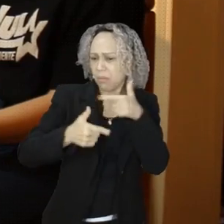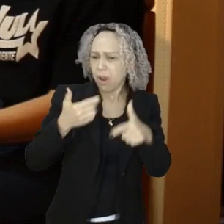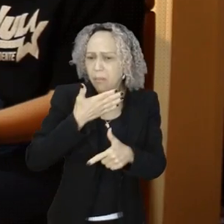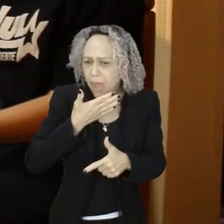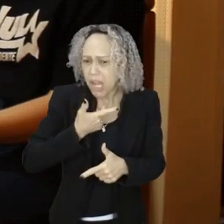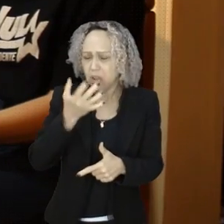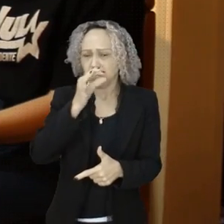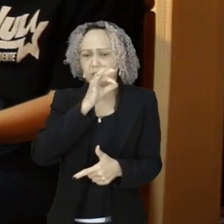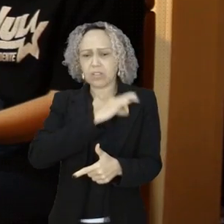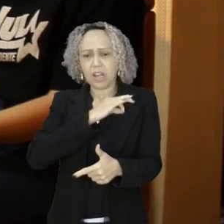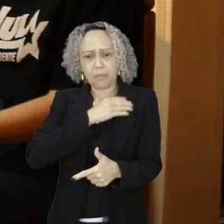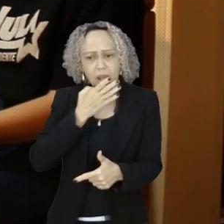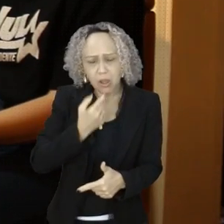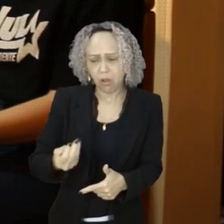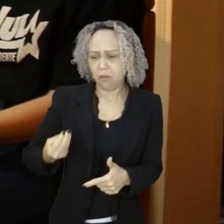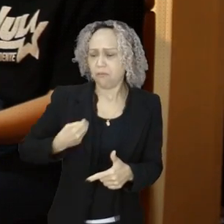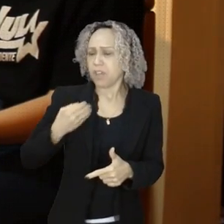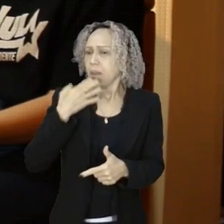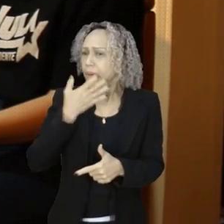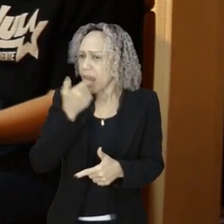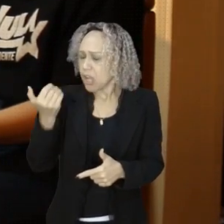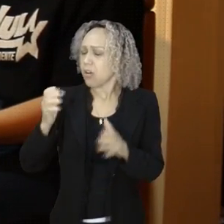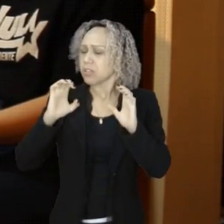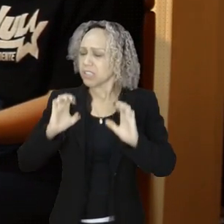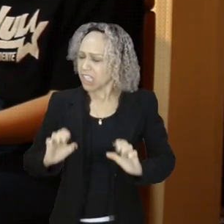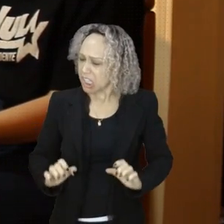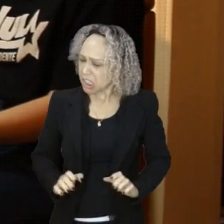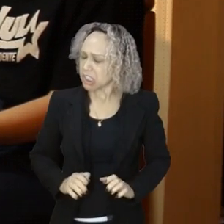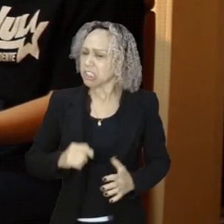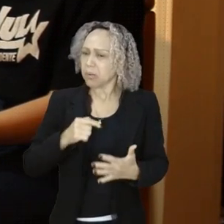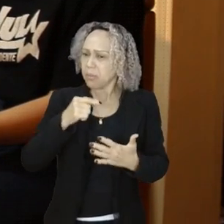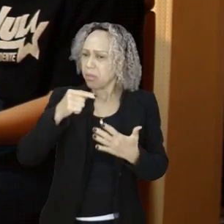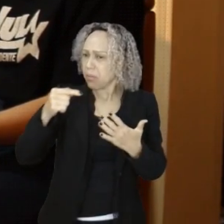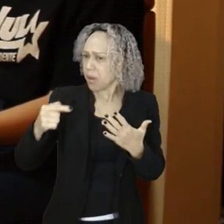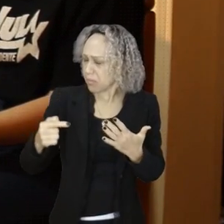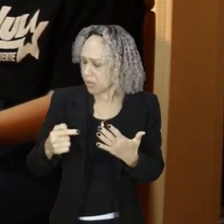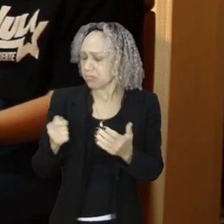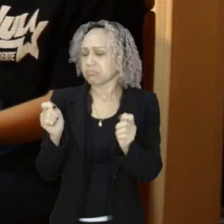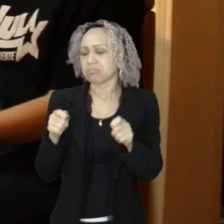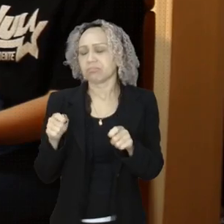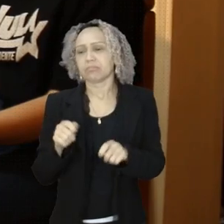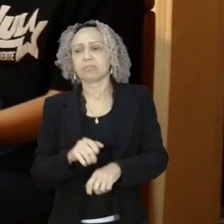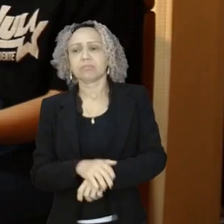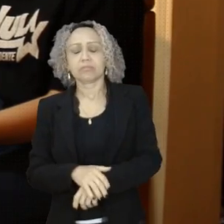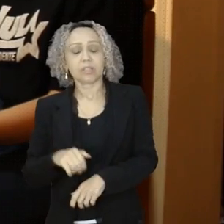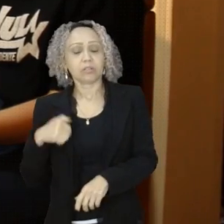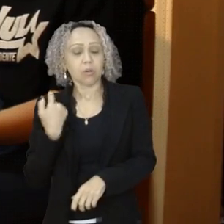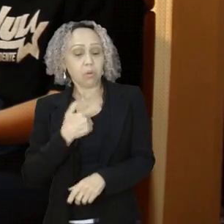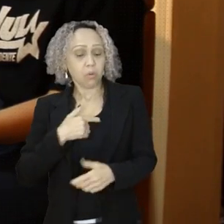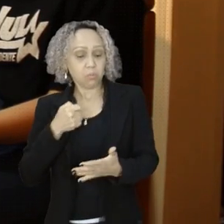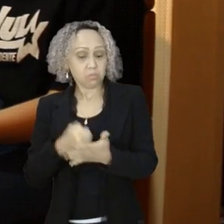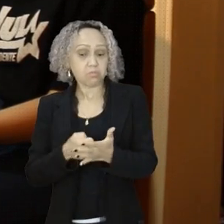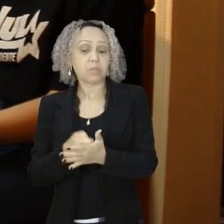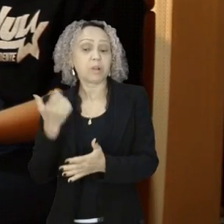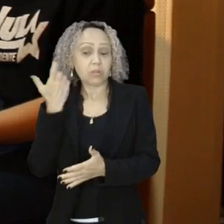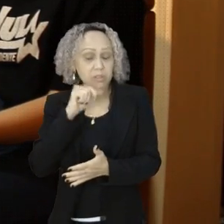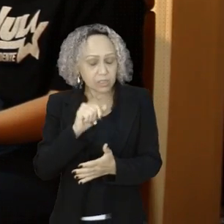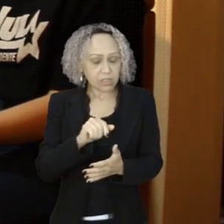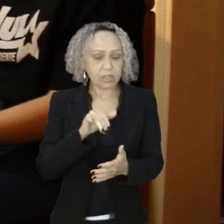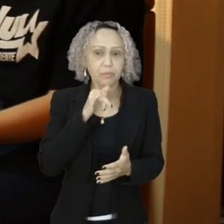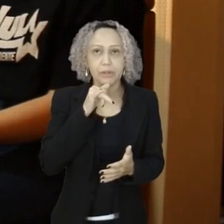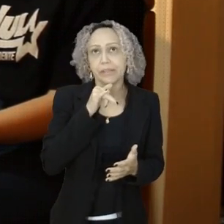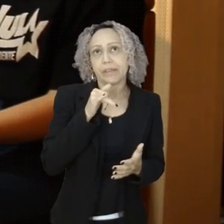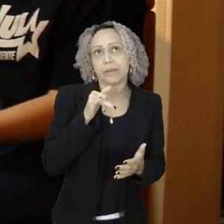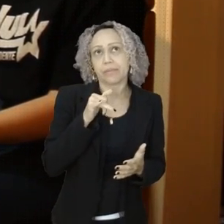remuneração, enfim, de cidadania, e reivindicar junto ao poder público também a questão da moradia, do saneamento, do